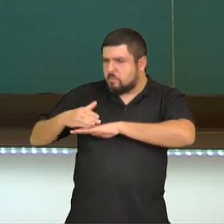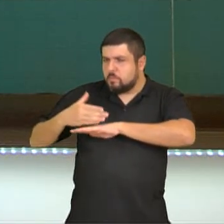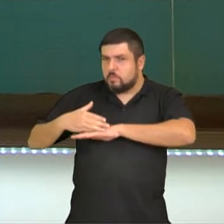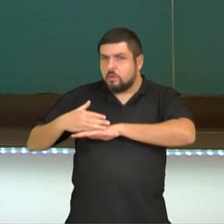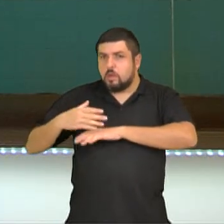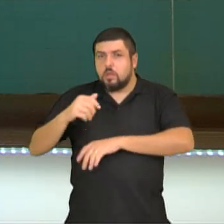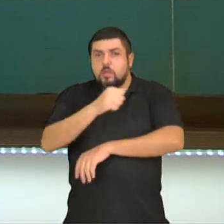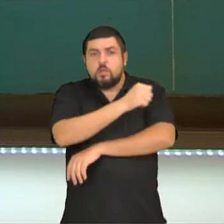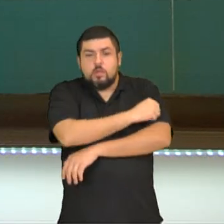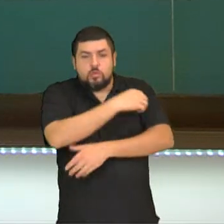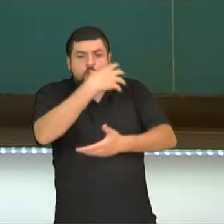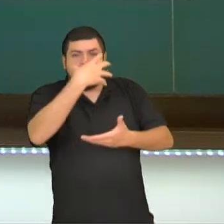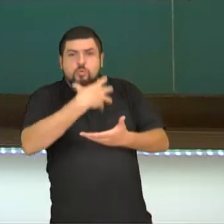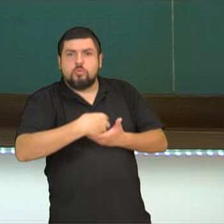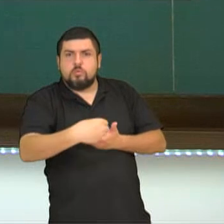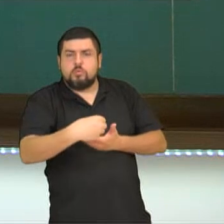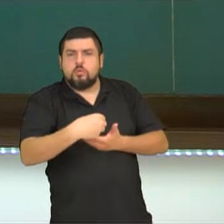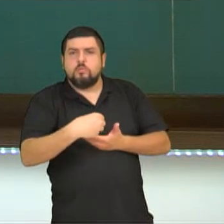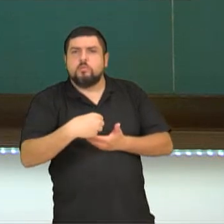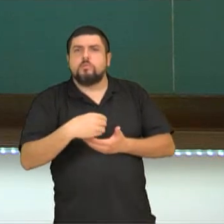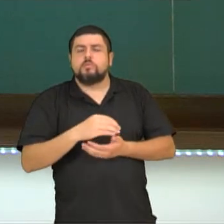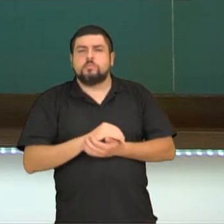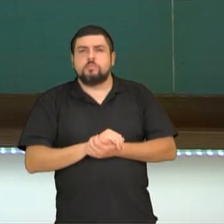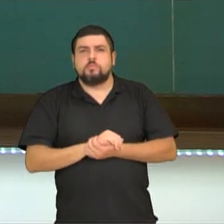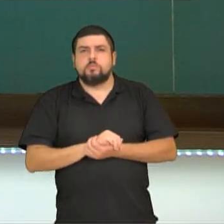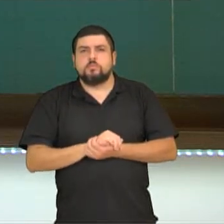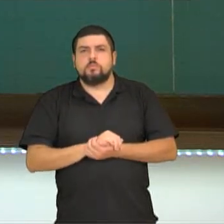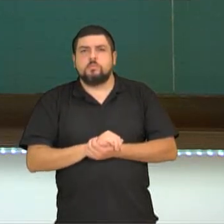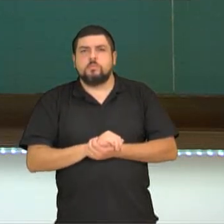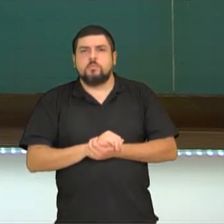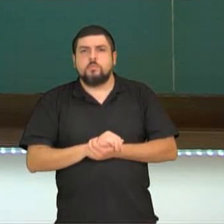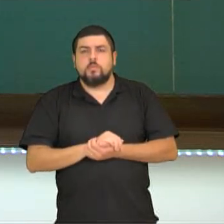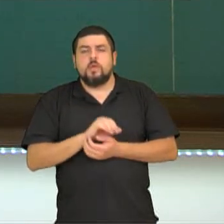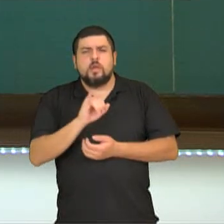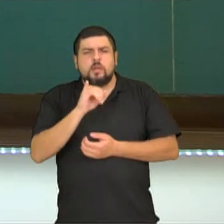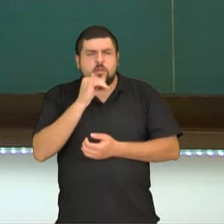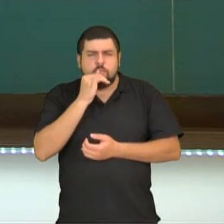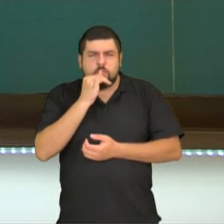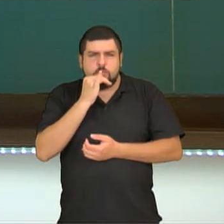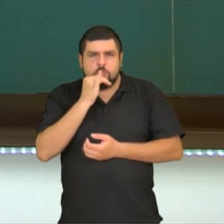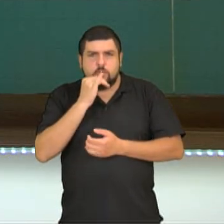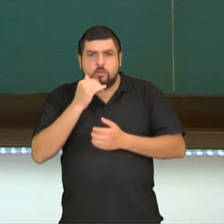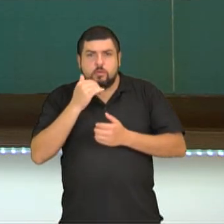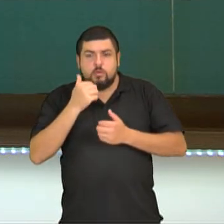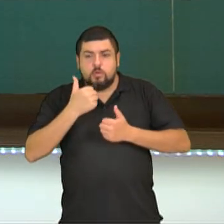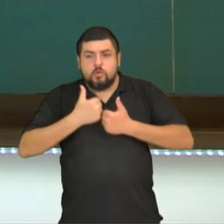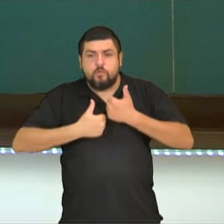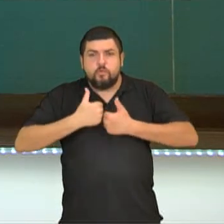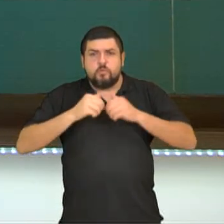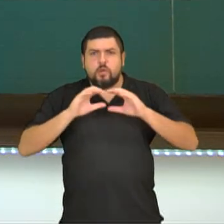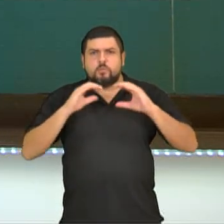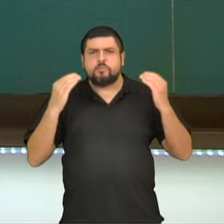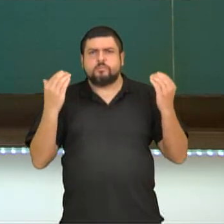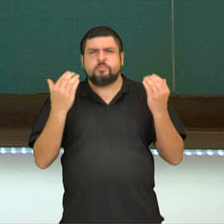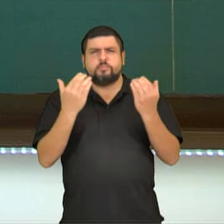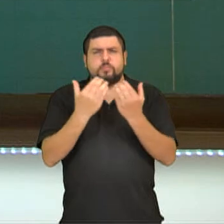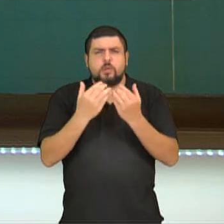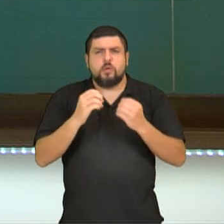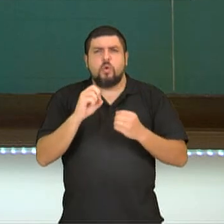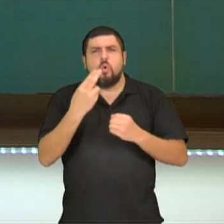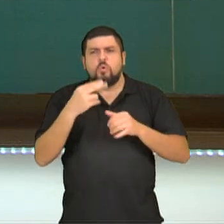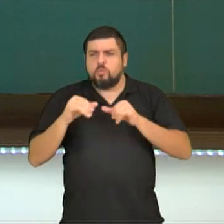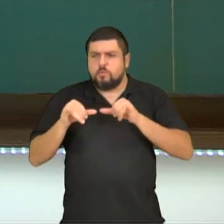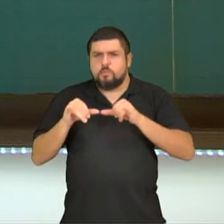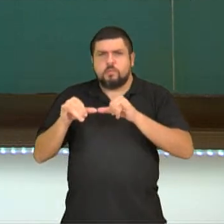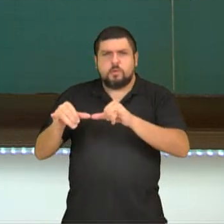exemplo, num estádio de futebol, acontece uma briga lá no supermercado, não é indicado que eles utilizem, eles não